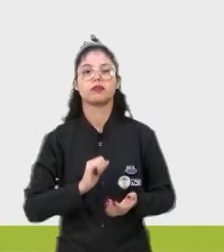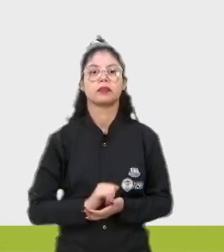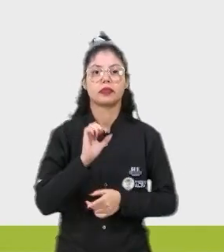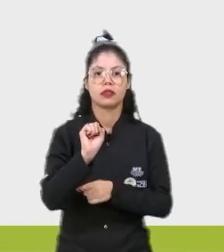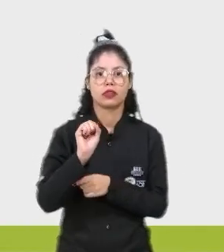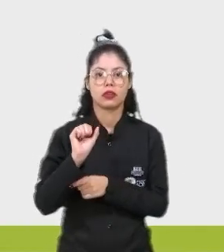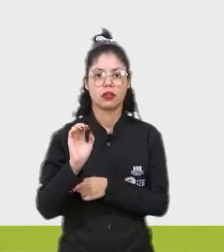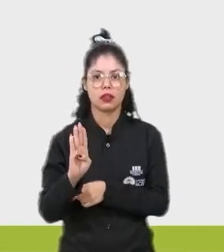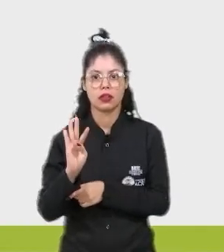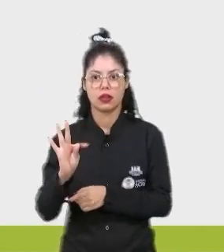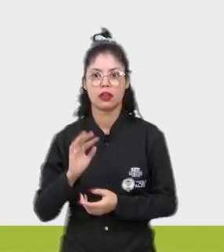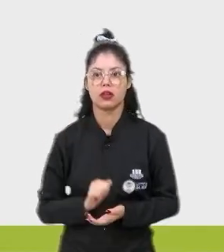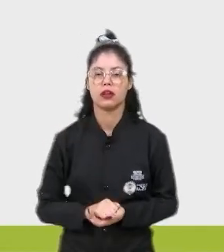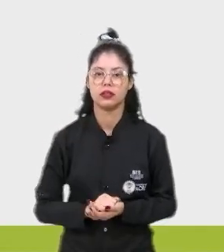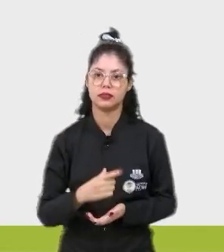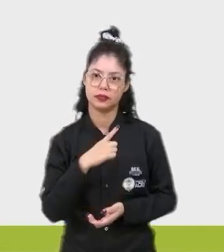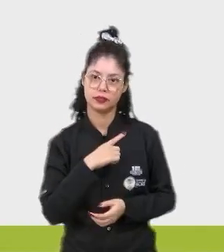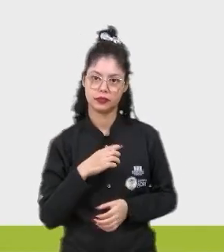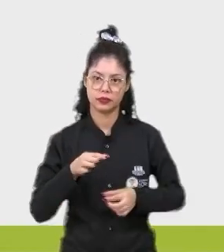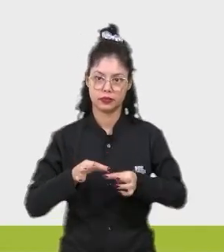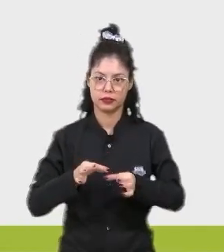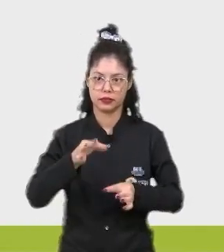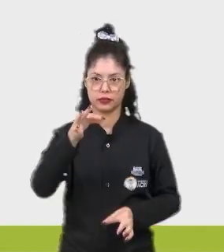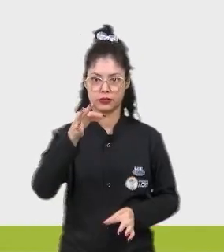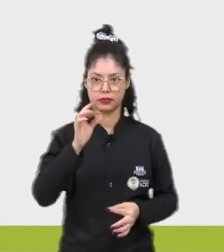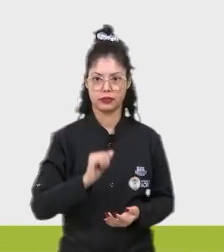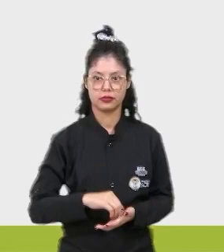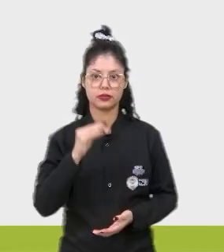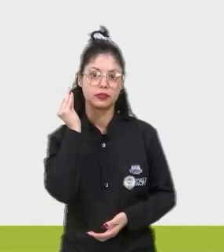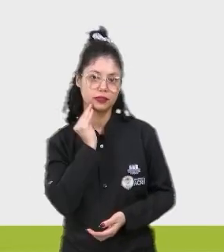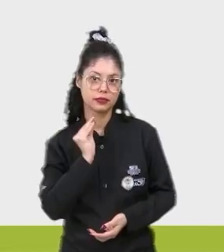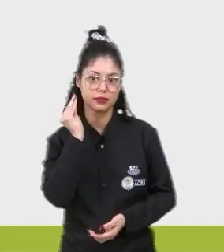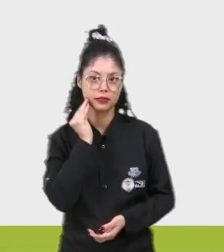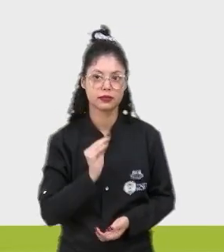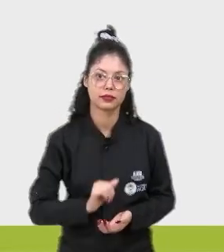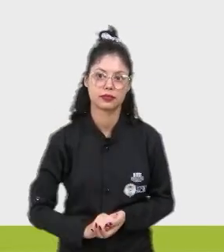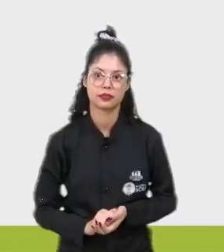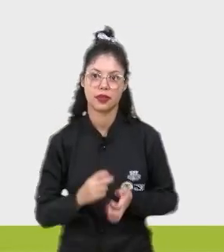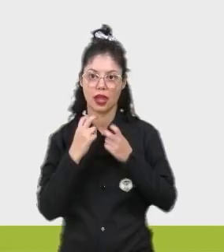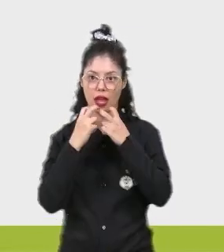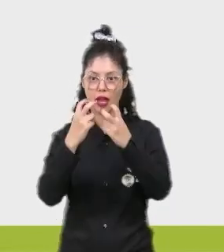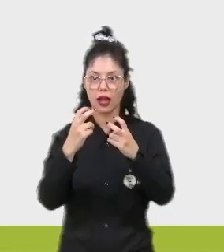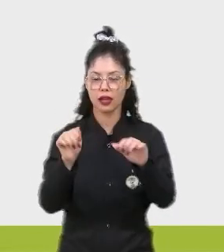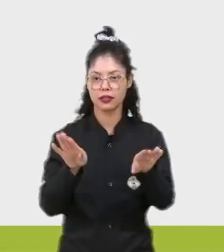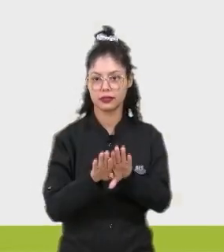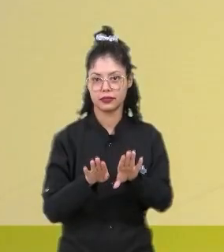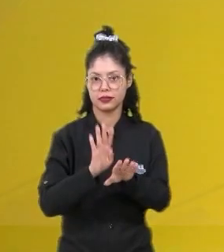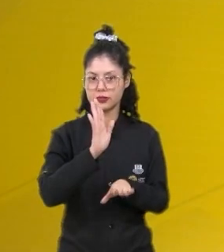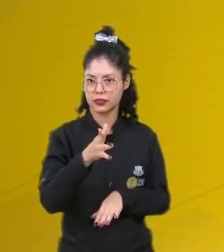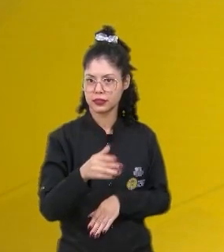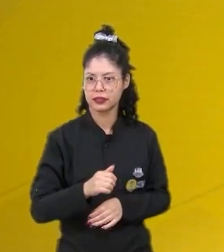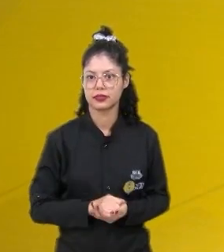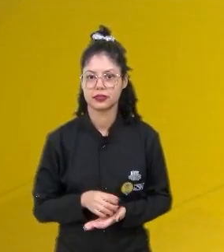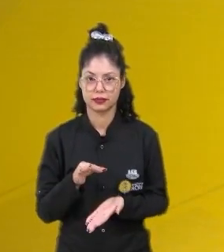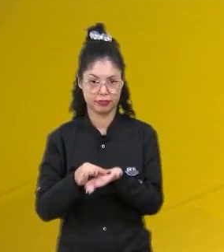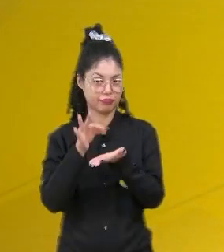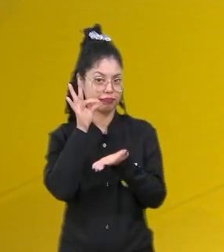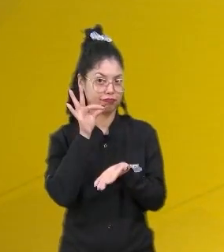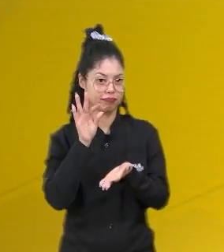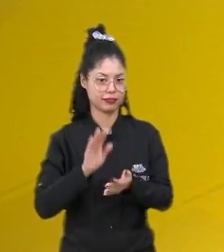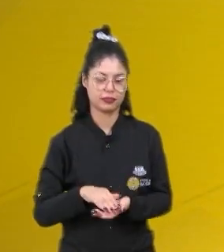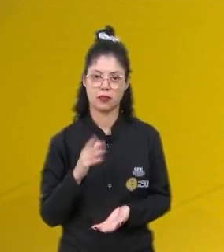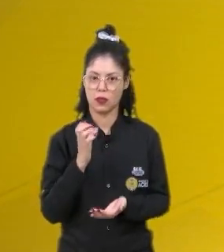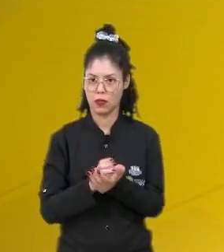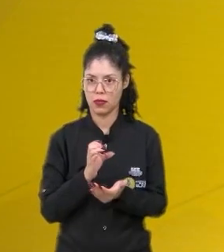SBT, que eles tinham uma taça de vidro e eles tentavam quebrar essa taça no grito. E aí, você já tentou quebrar uma taça ou